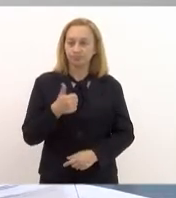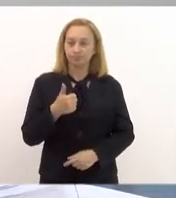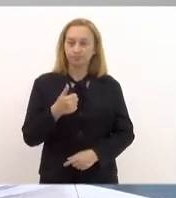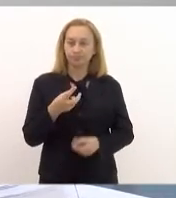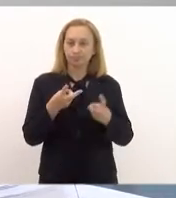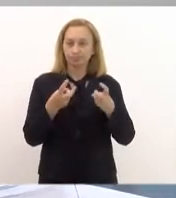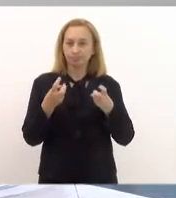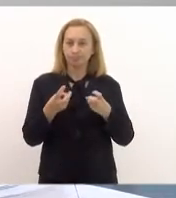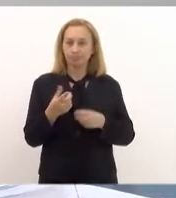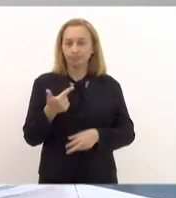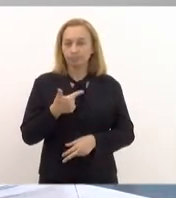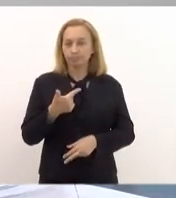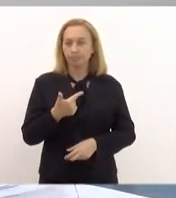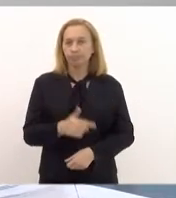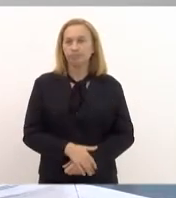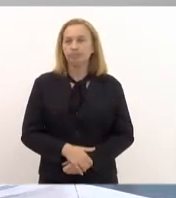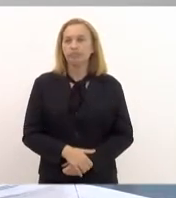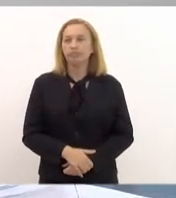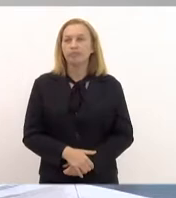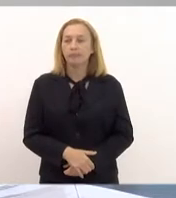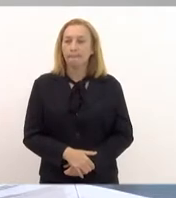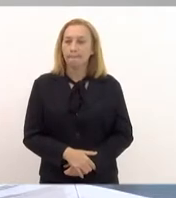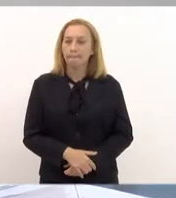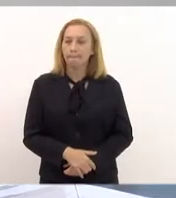observação. Segundo,